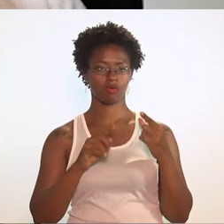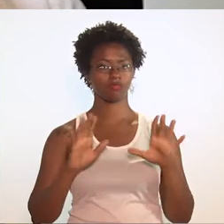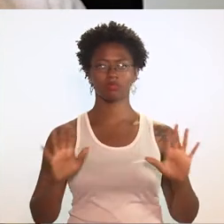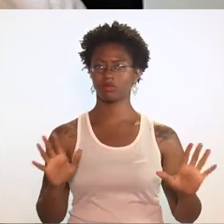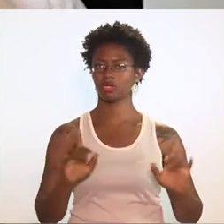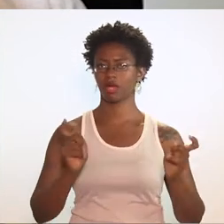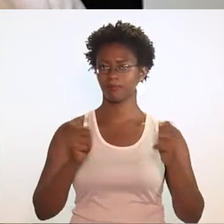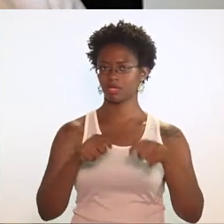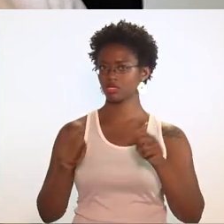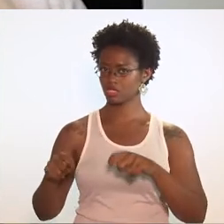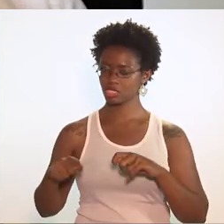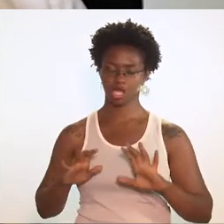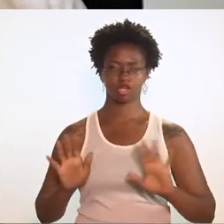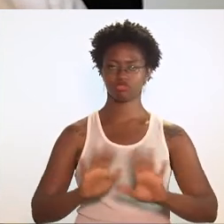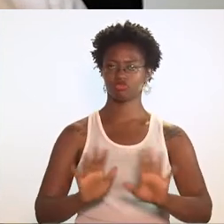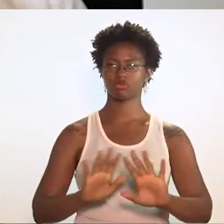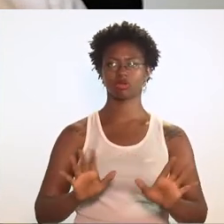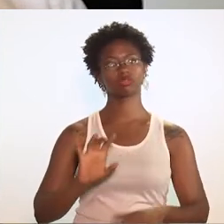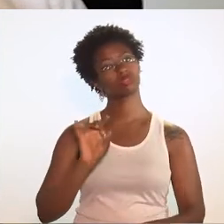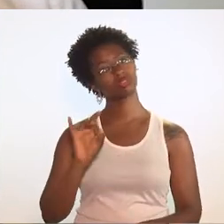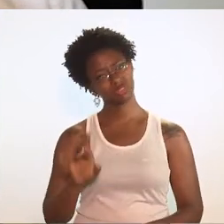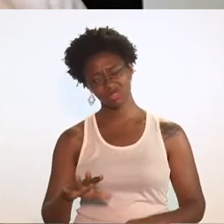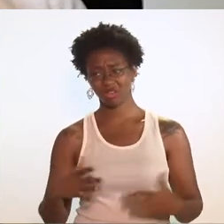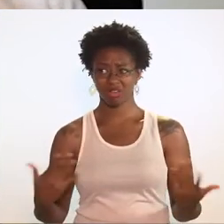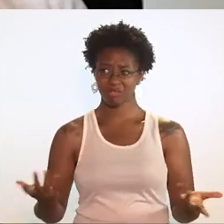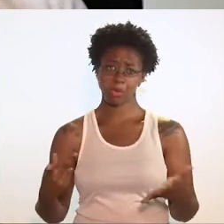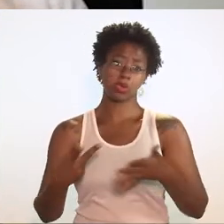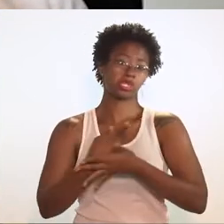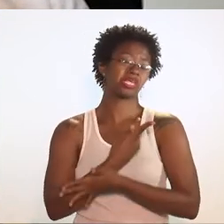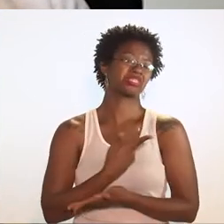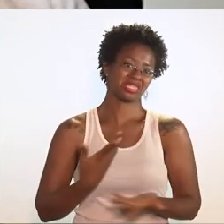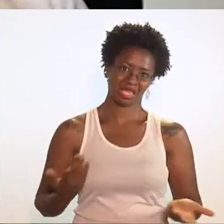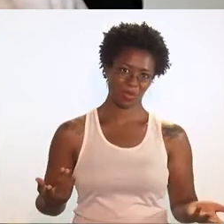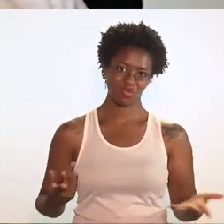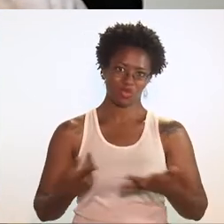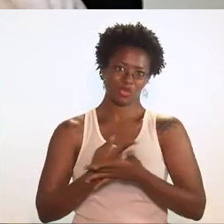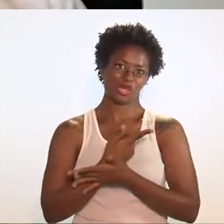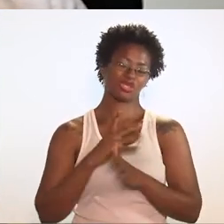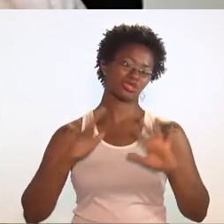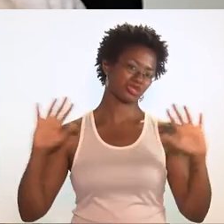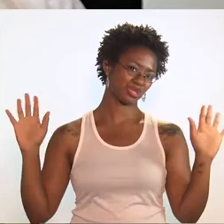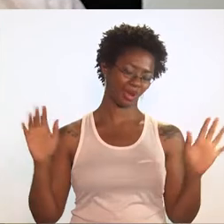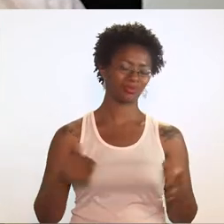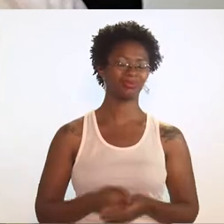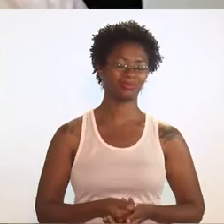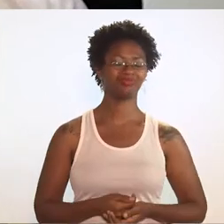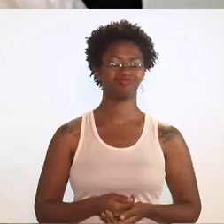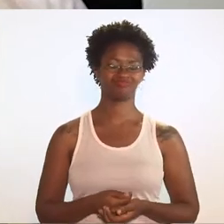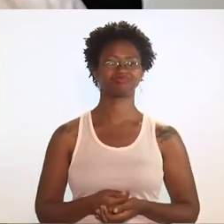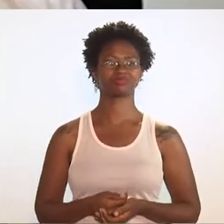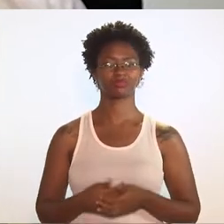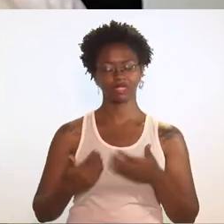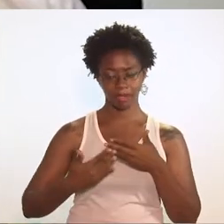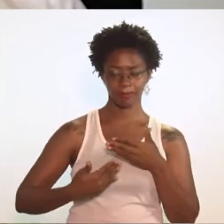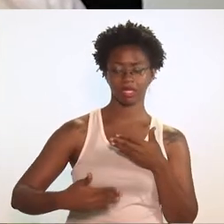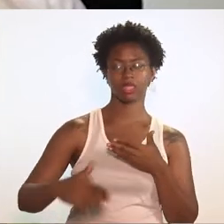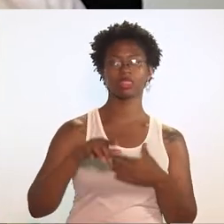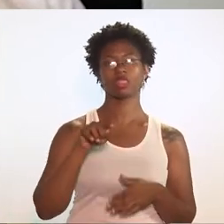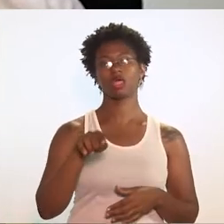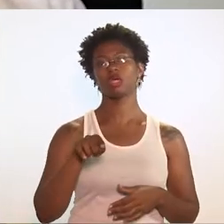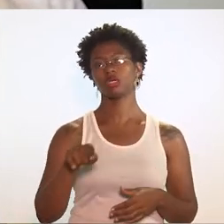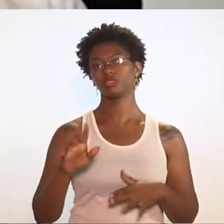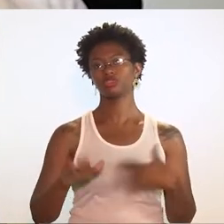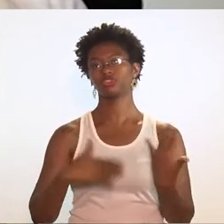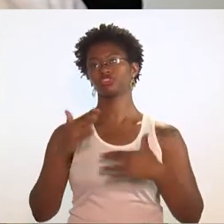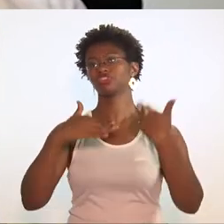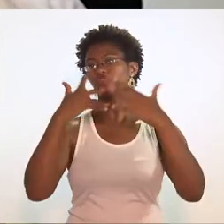em relação às capacidades e potencialidades. Foi apenas um acaso, né, que aconteceu, né, e